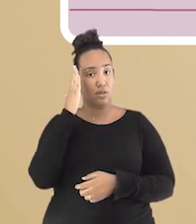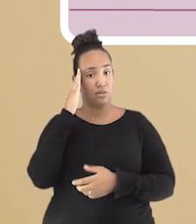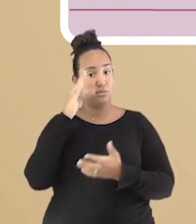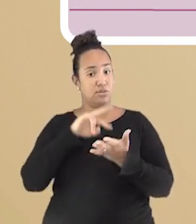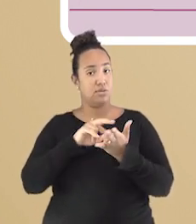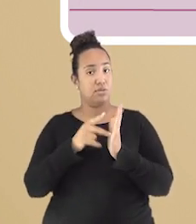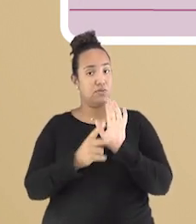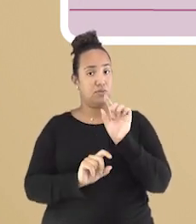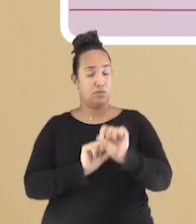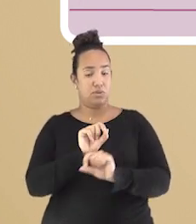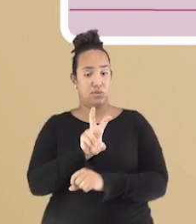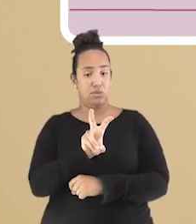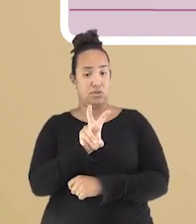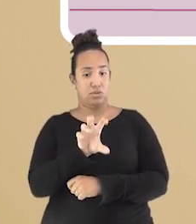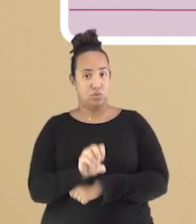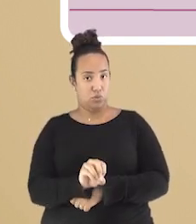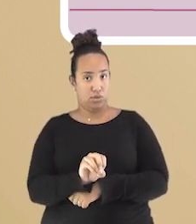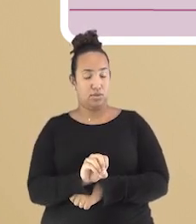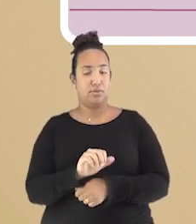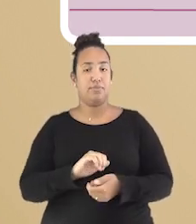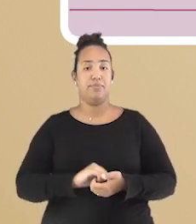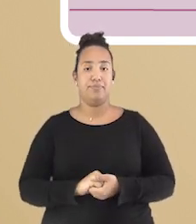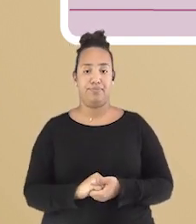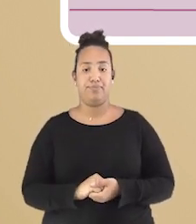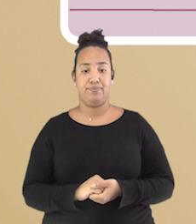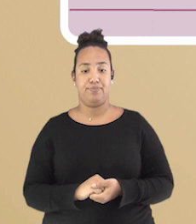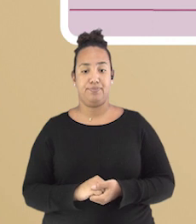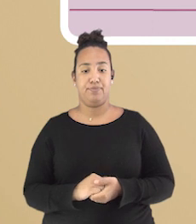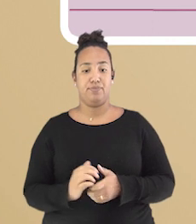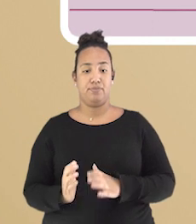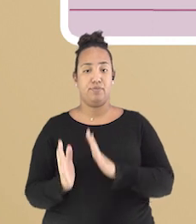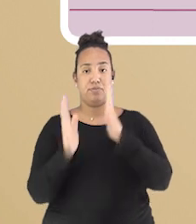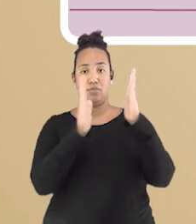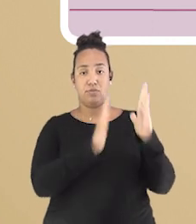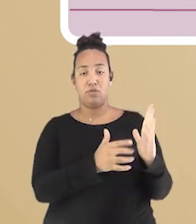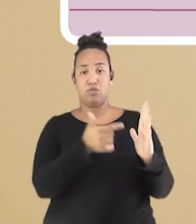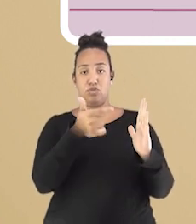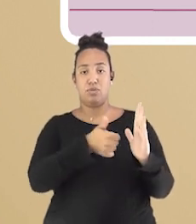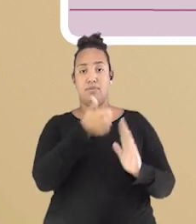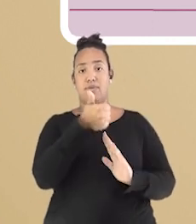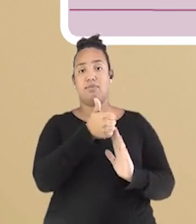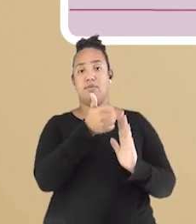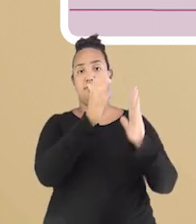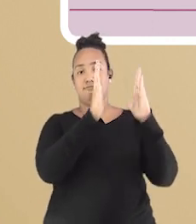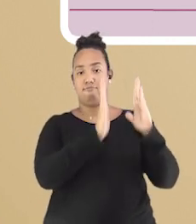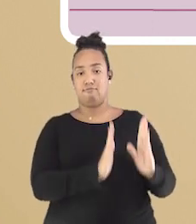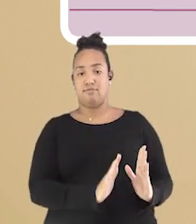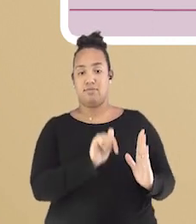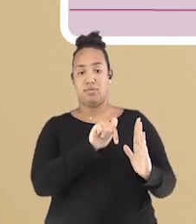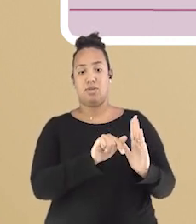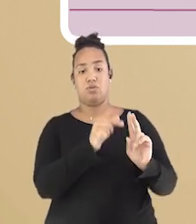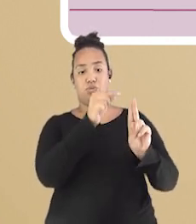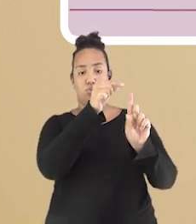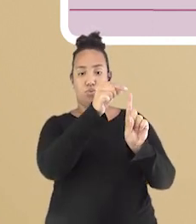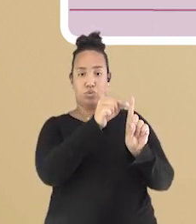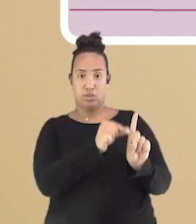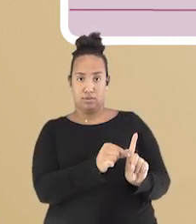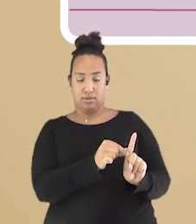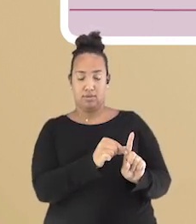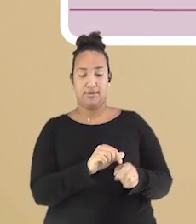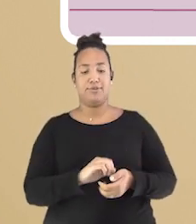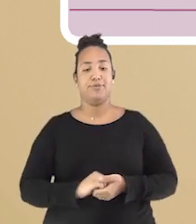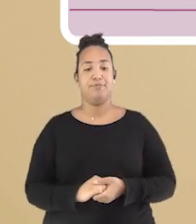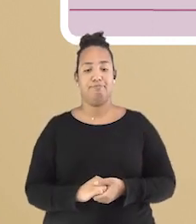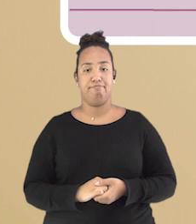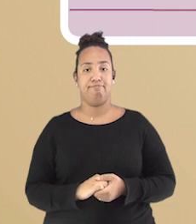a 50. O 2 pertence à primeira ordem, que é a ordem das unidades.